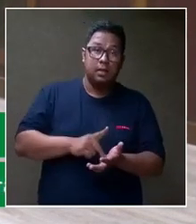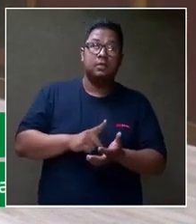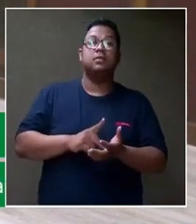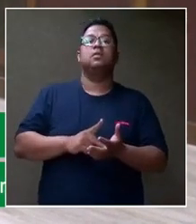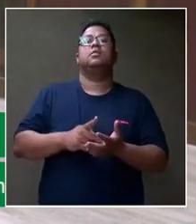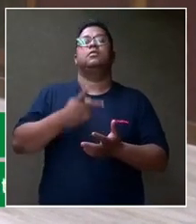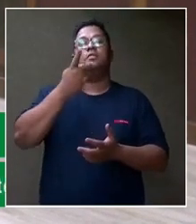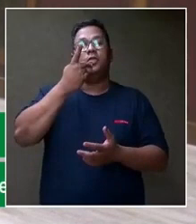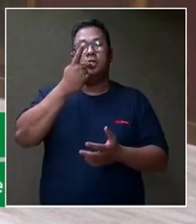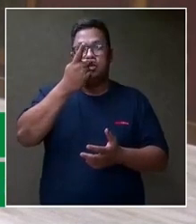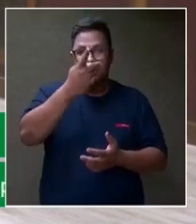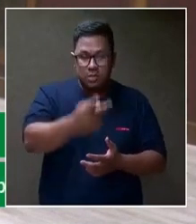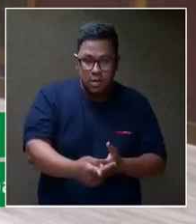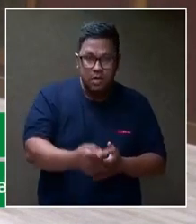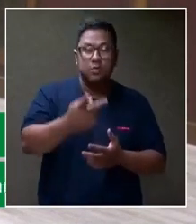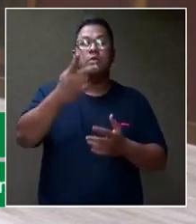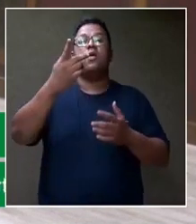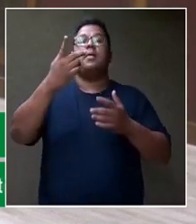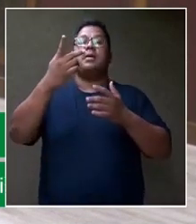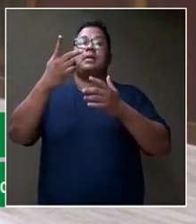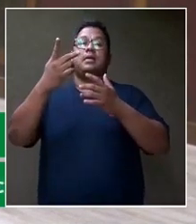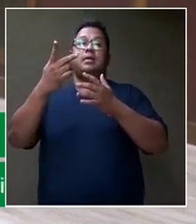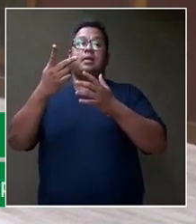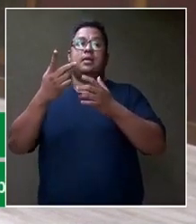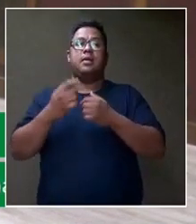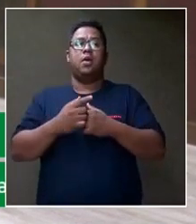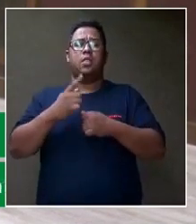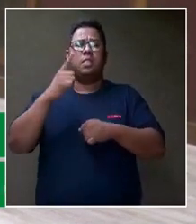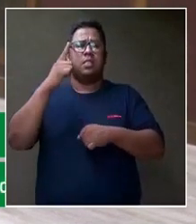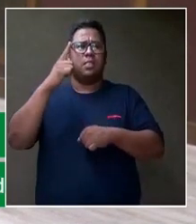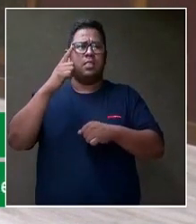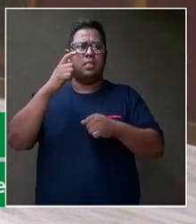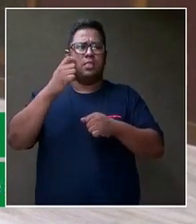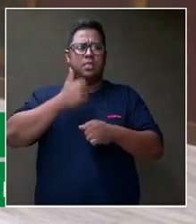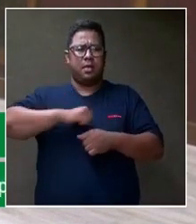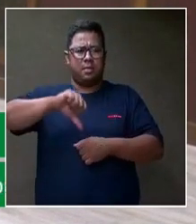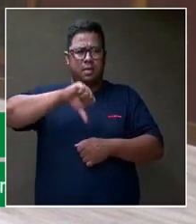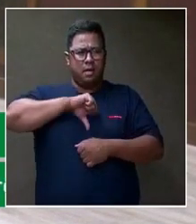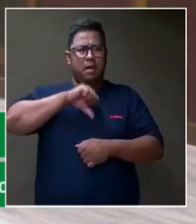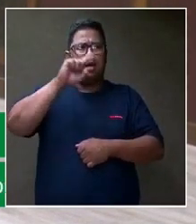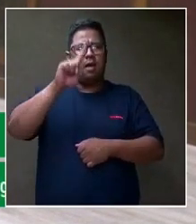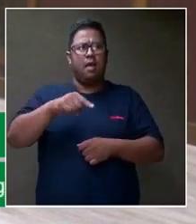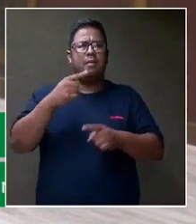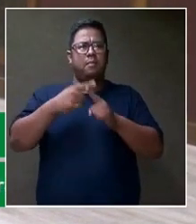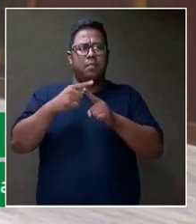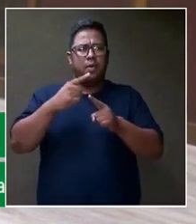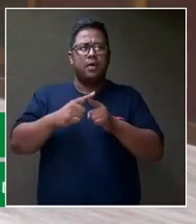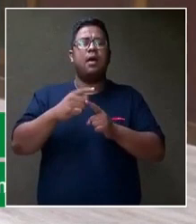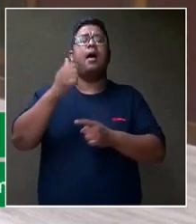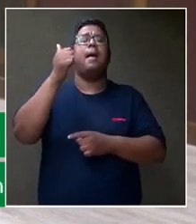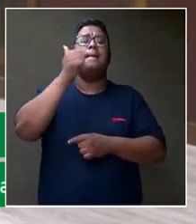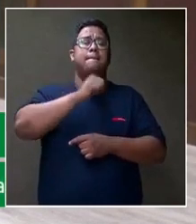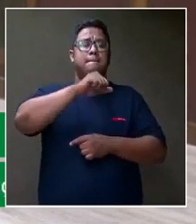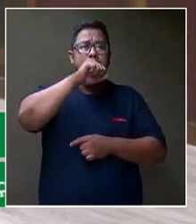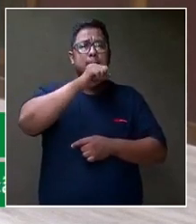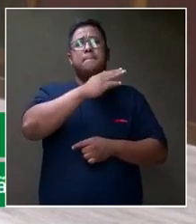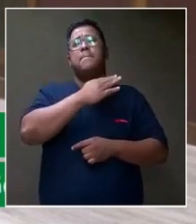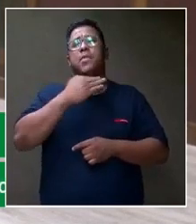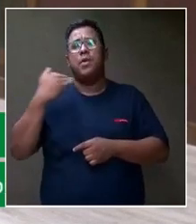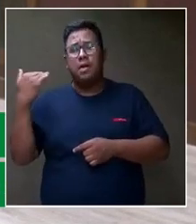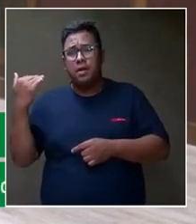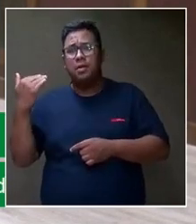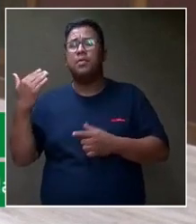foi dito a ela que parte das tendências do momento depressivo dele foi em razão da perda da mãe que morreu,